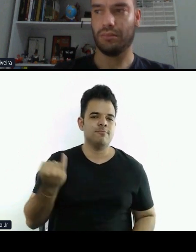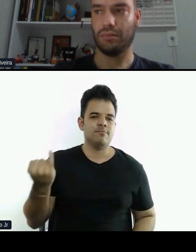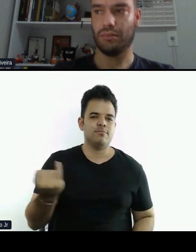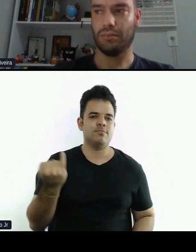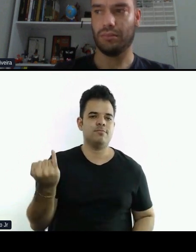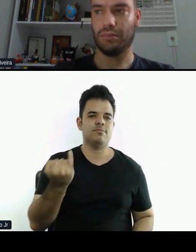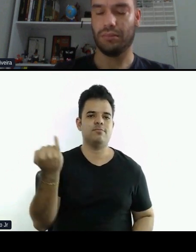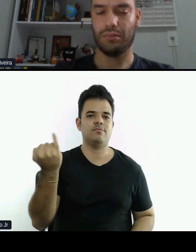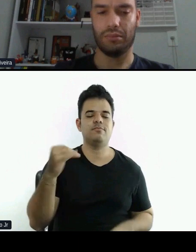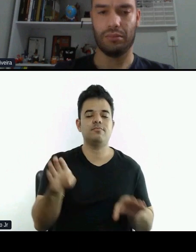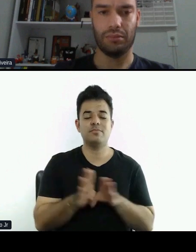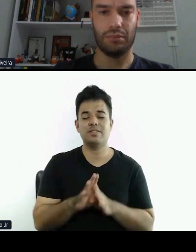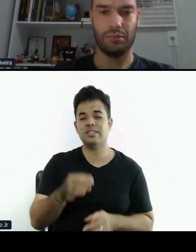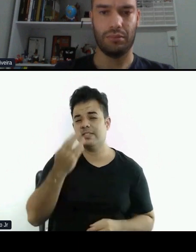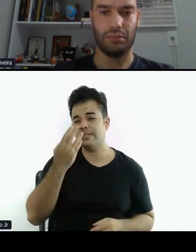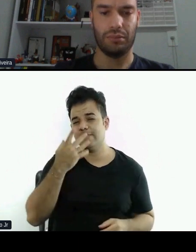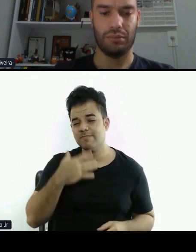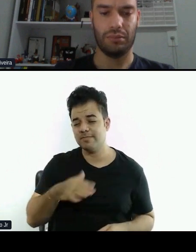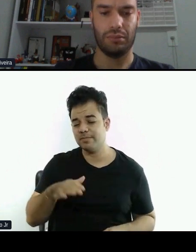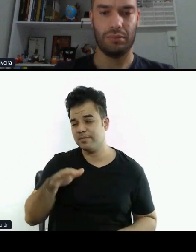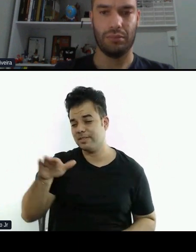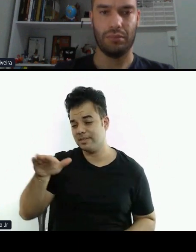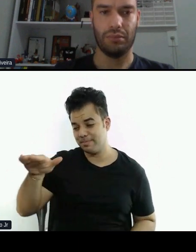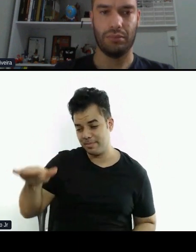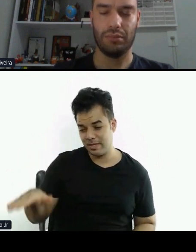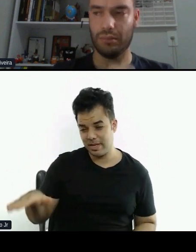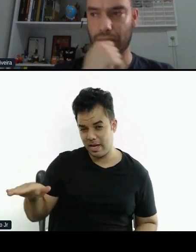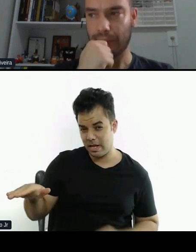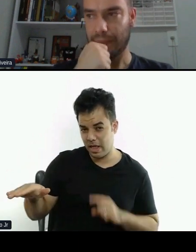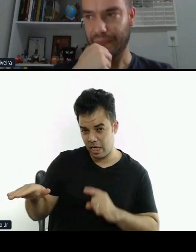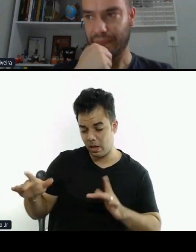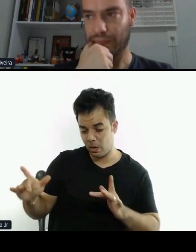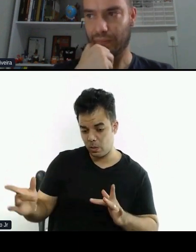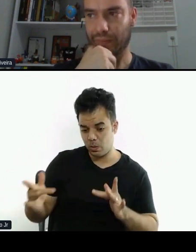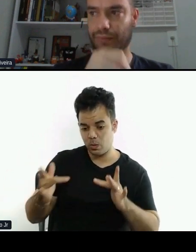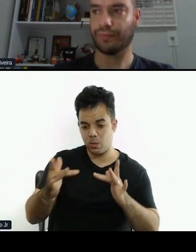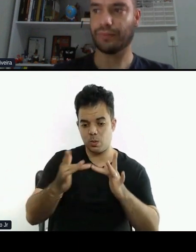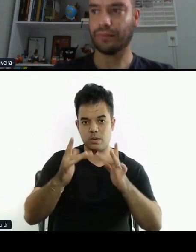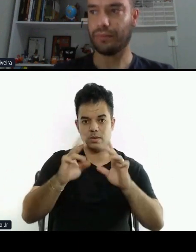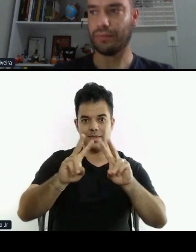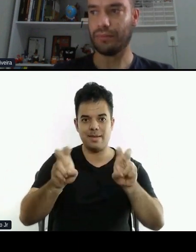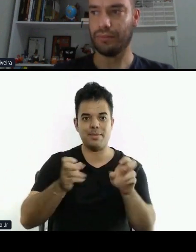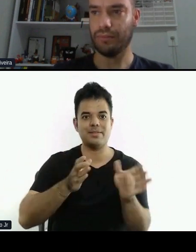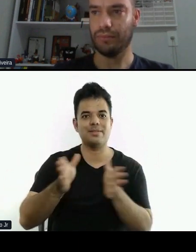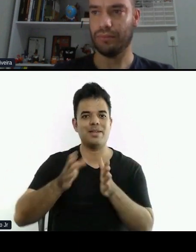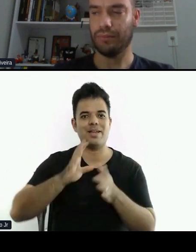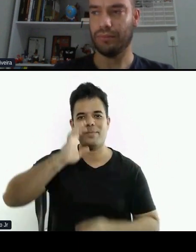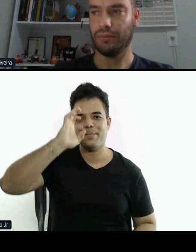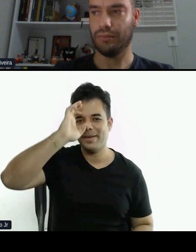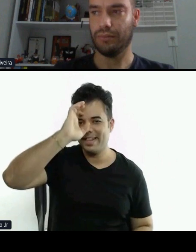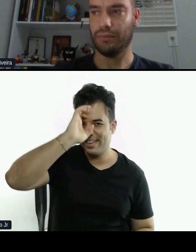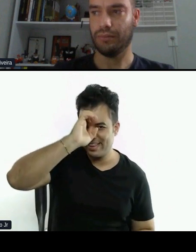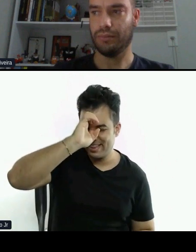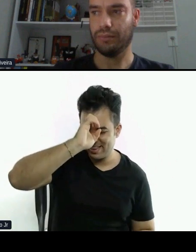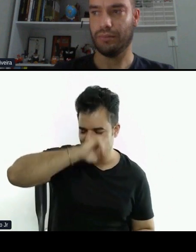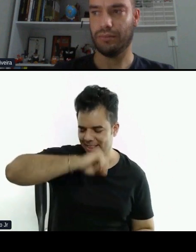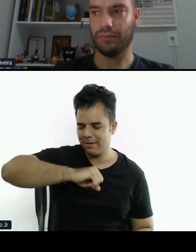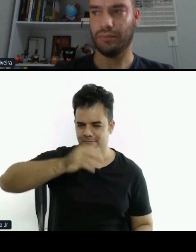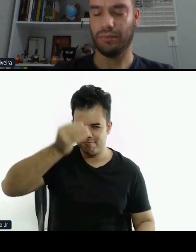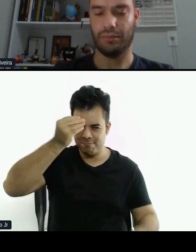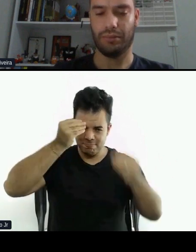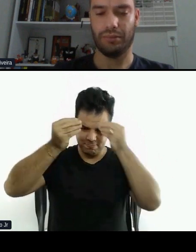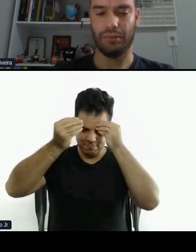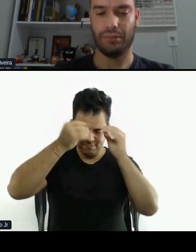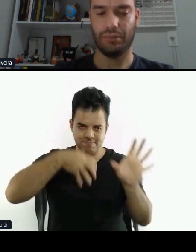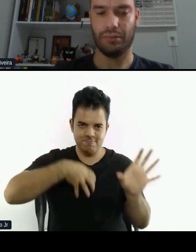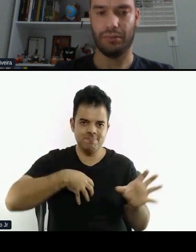está lá pequena e tem o contato ali, é o melhor momento dela aprender a lidar, aprender a criar essa empatia que a